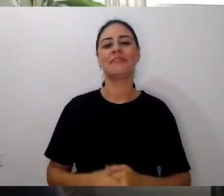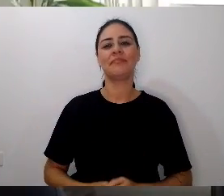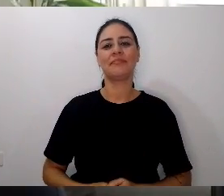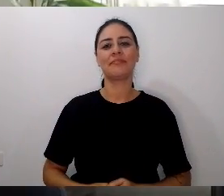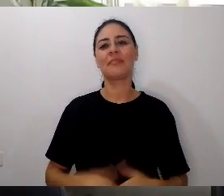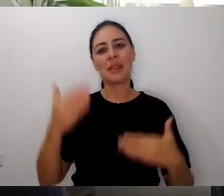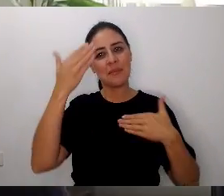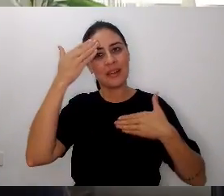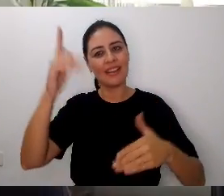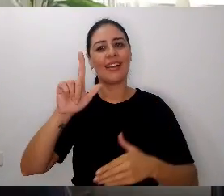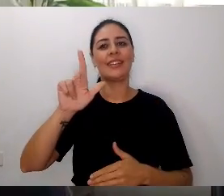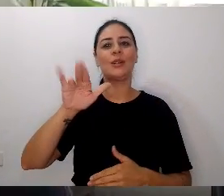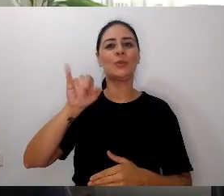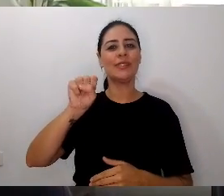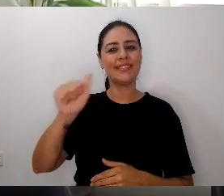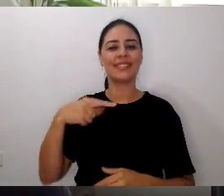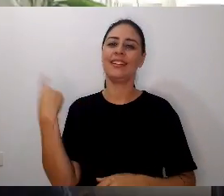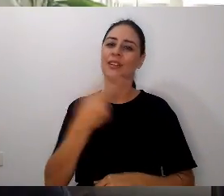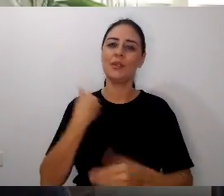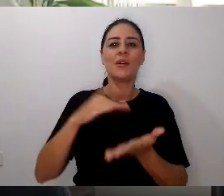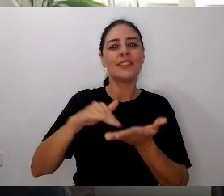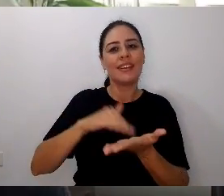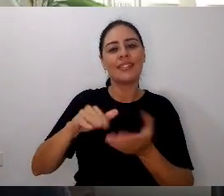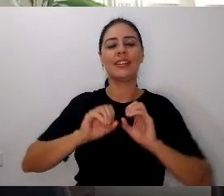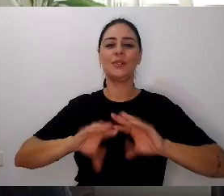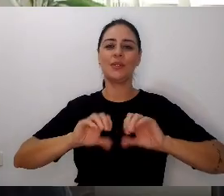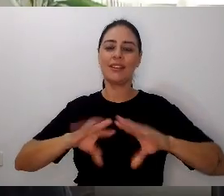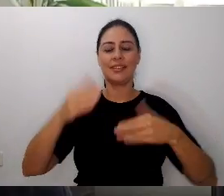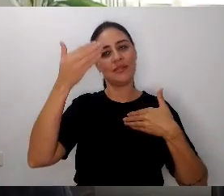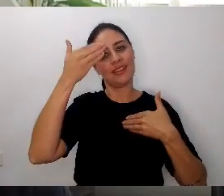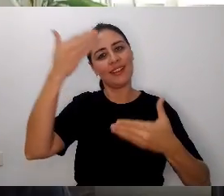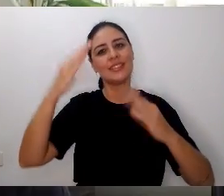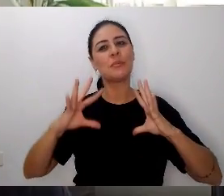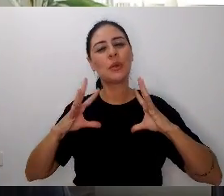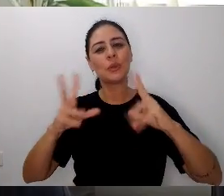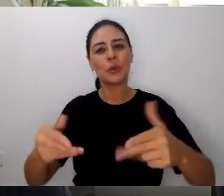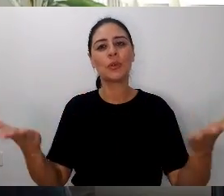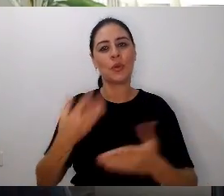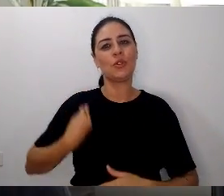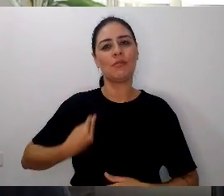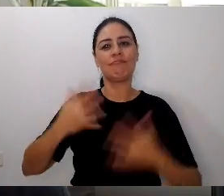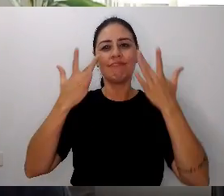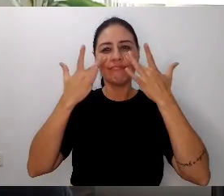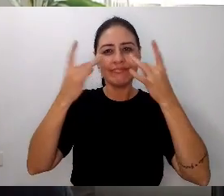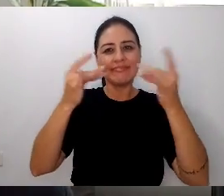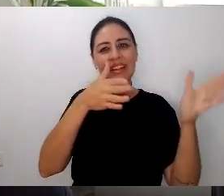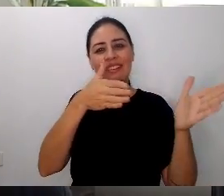Obrigada, Luiz. Então, nós da Secretaria de Educação agradecemos a todos que estiveram conosco nesse